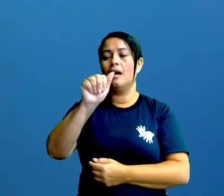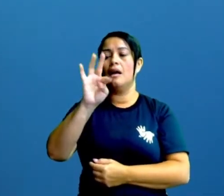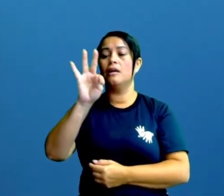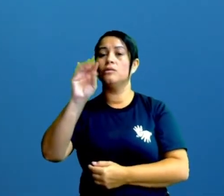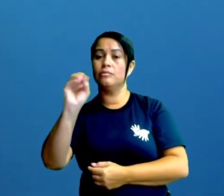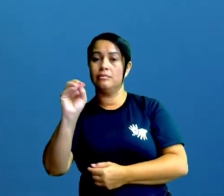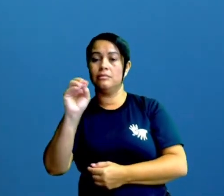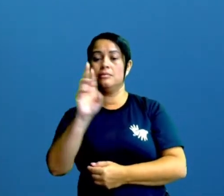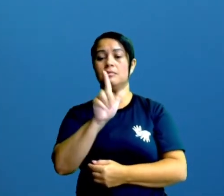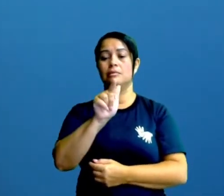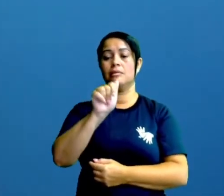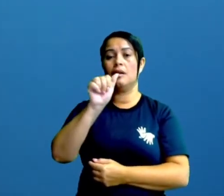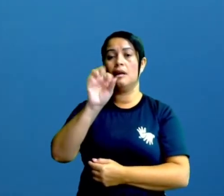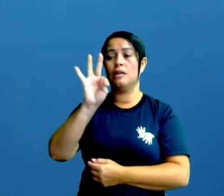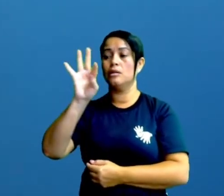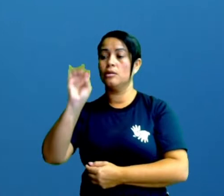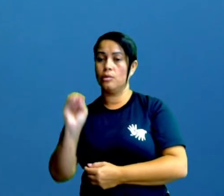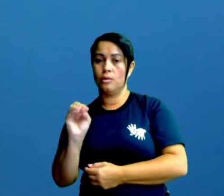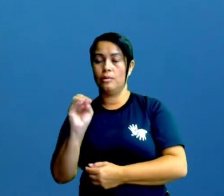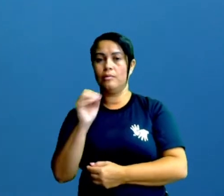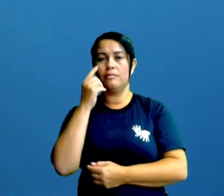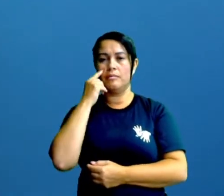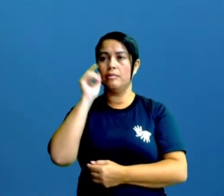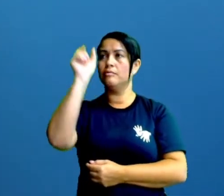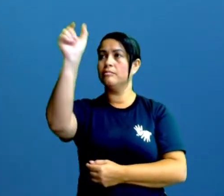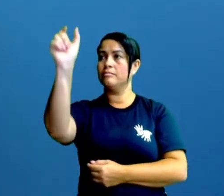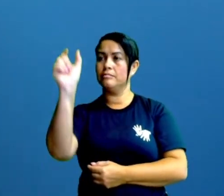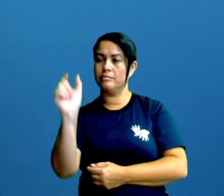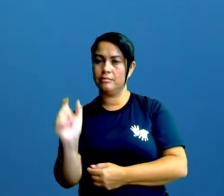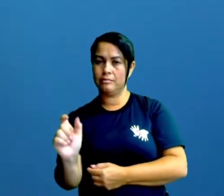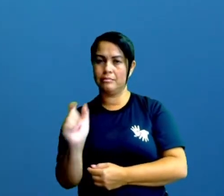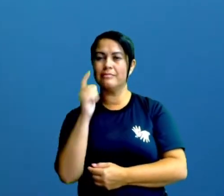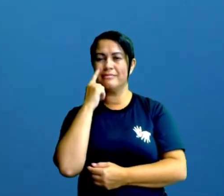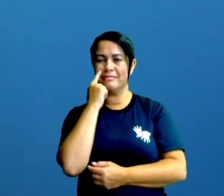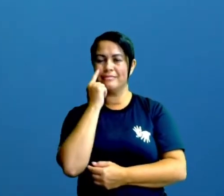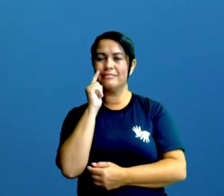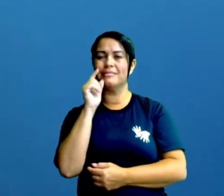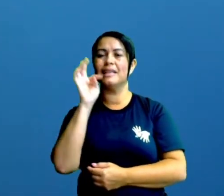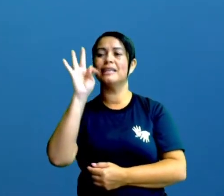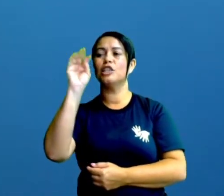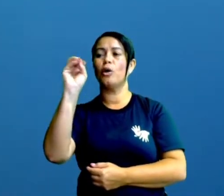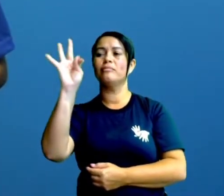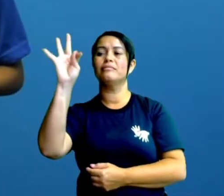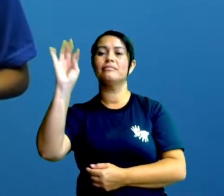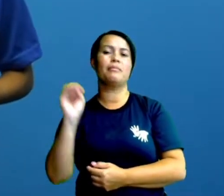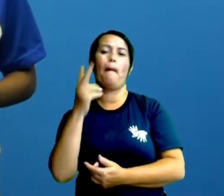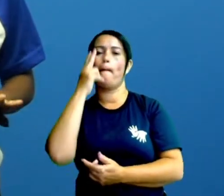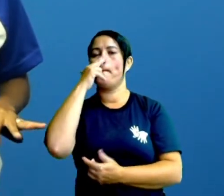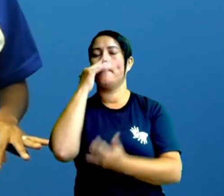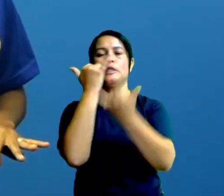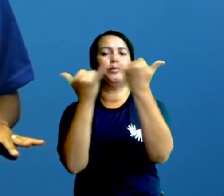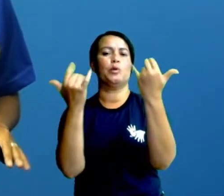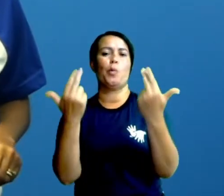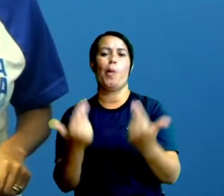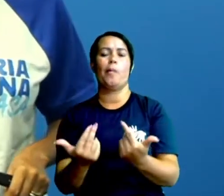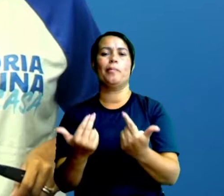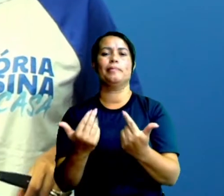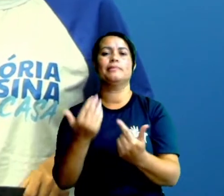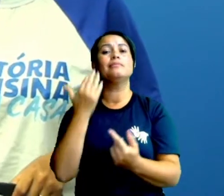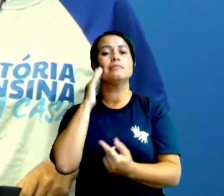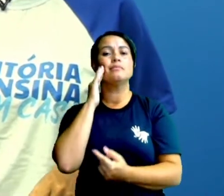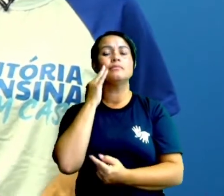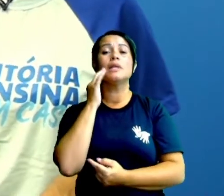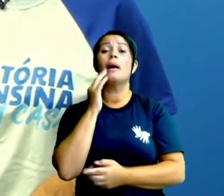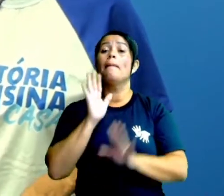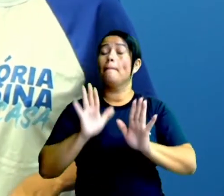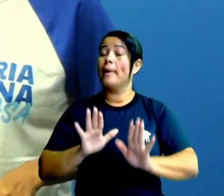rato rato elas foram observar o final né é inscrito da mesma forma mas nem sempre